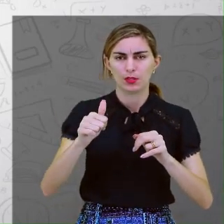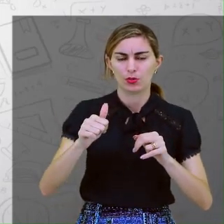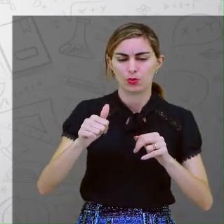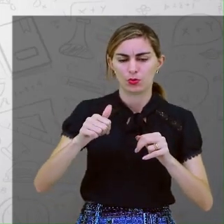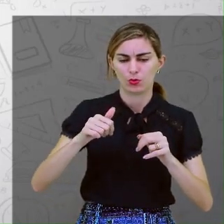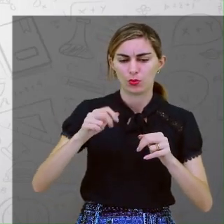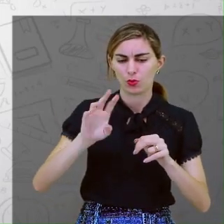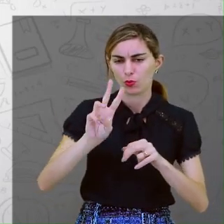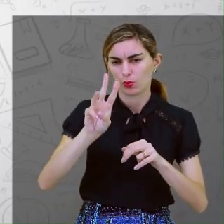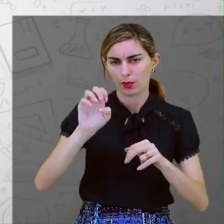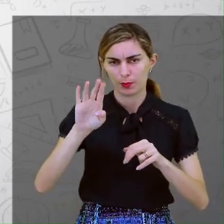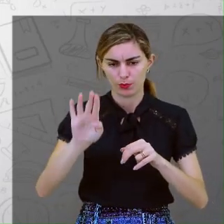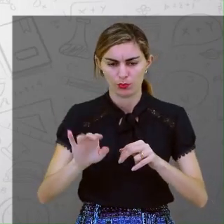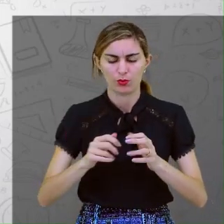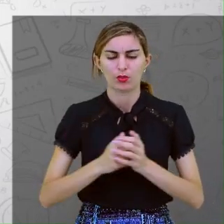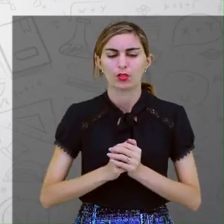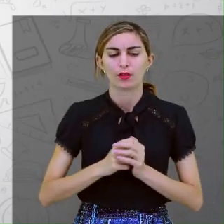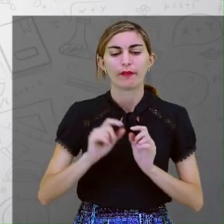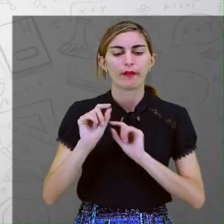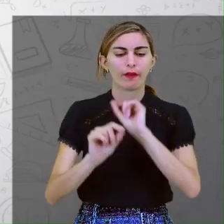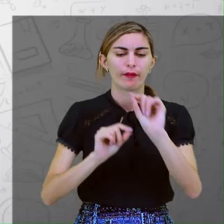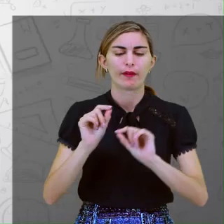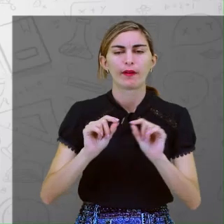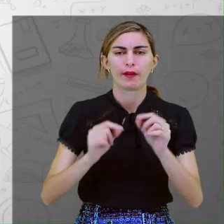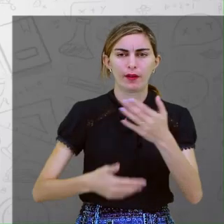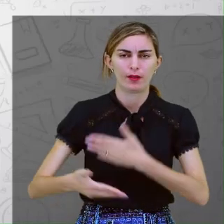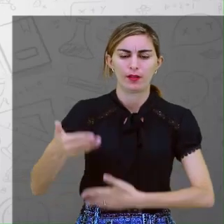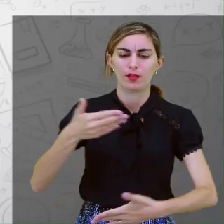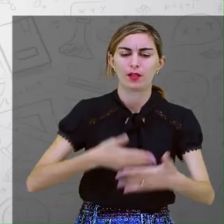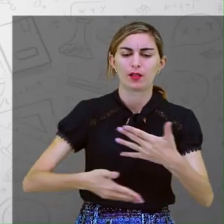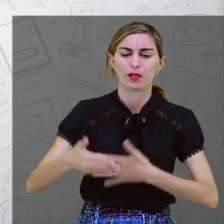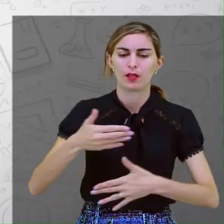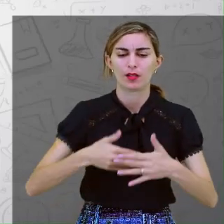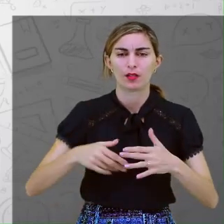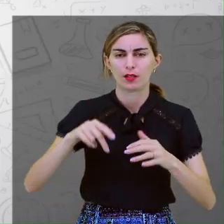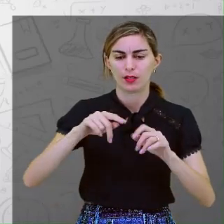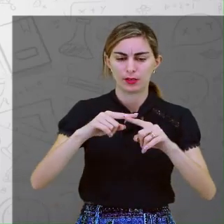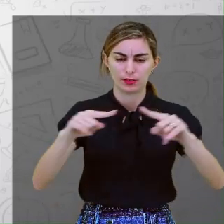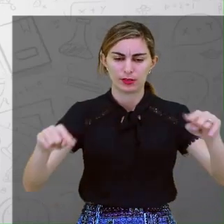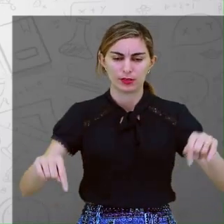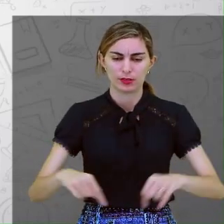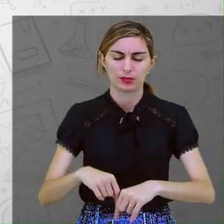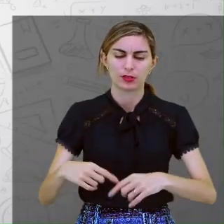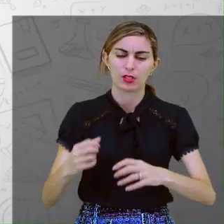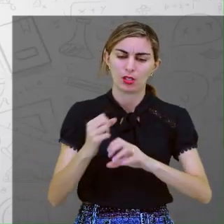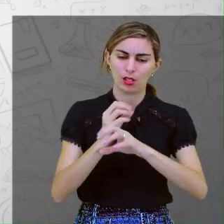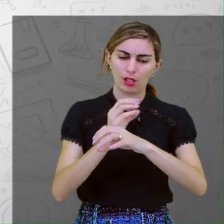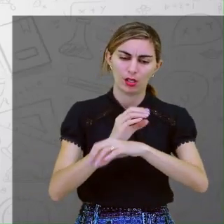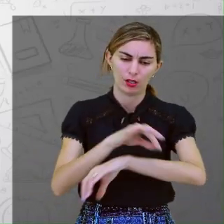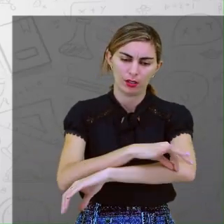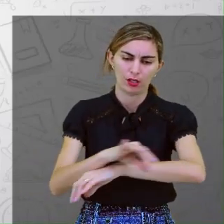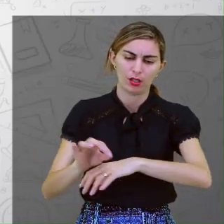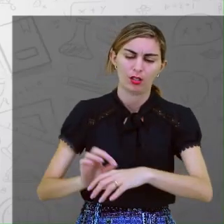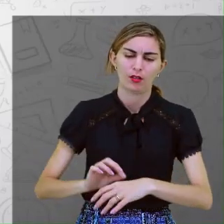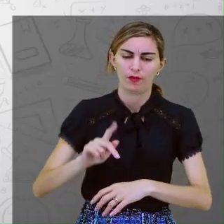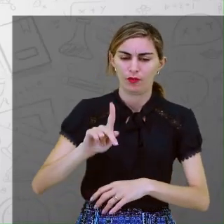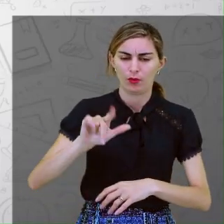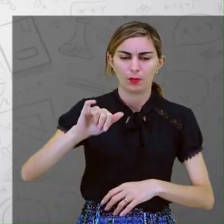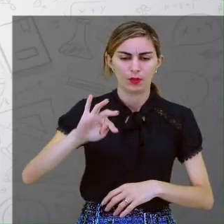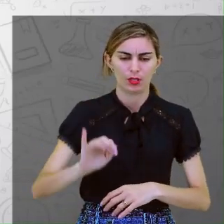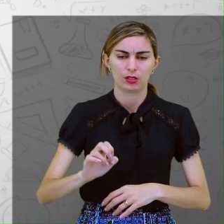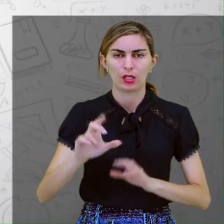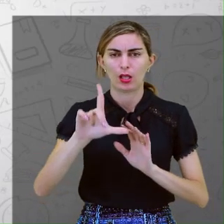gente viu lá no e-book, que é a relação da planta de reforma, a planta de reforma com a planta